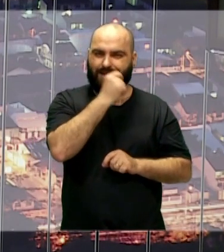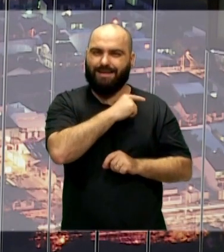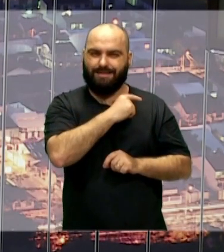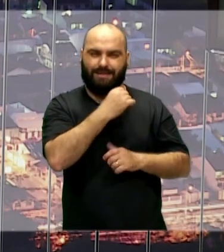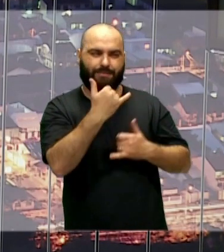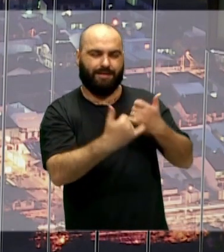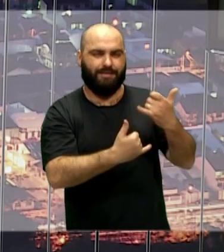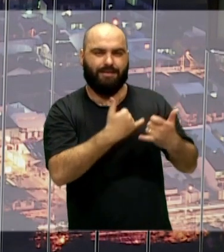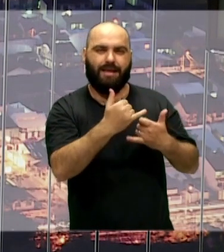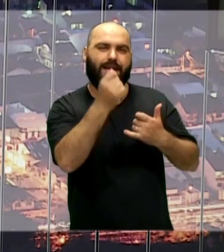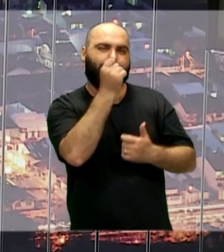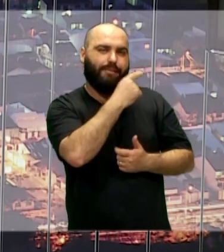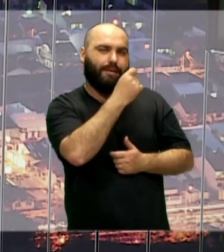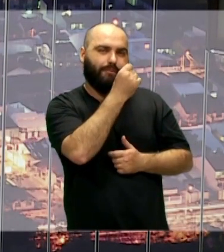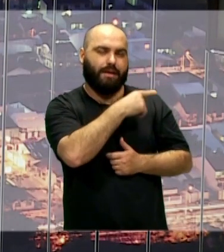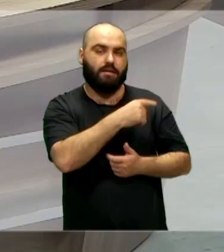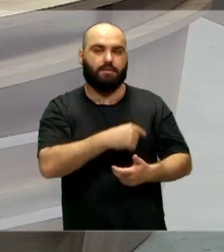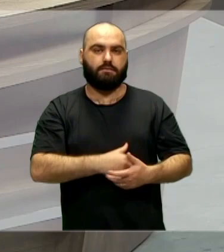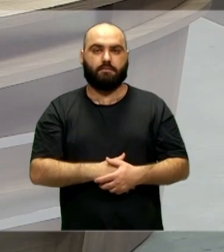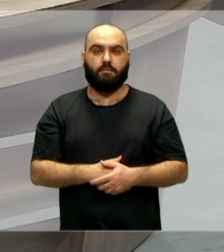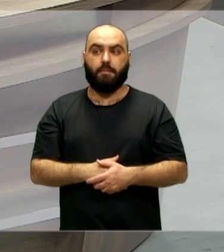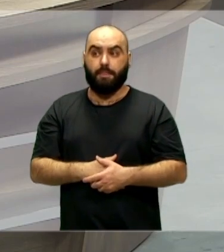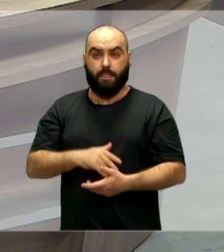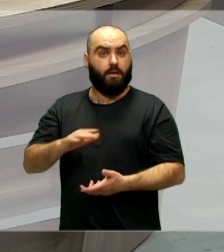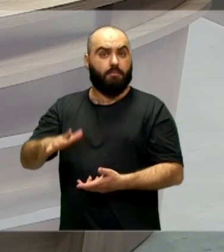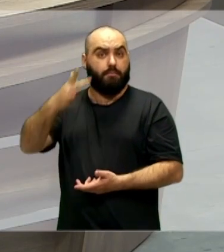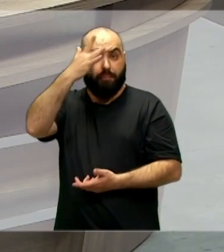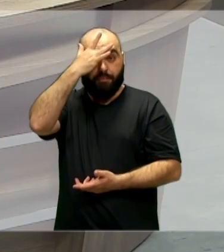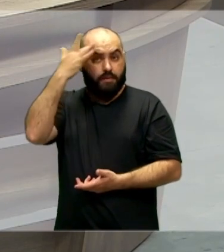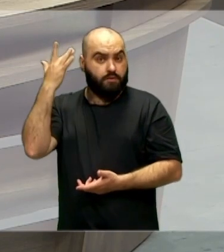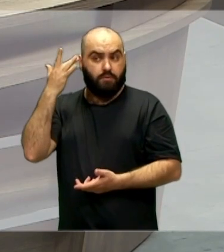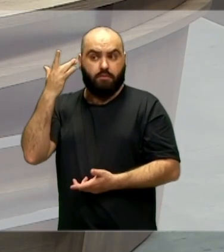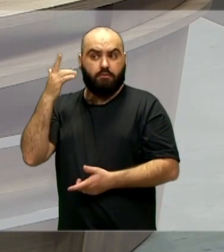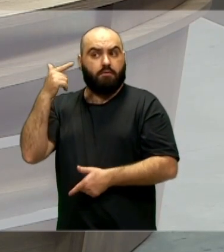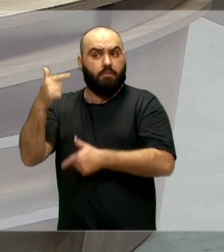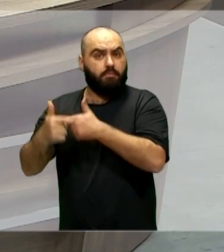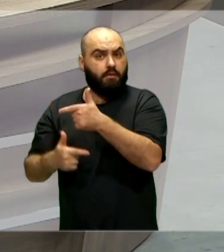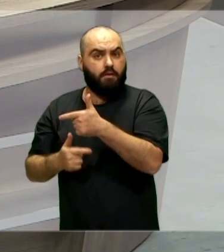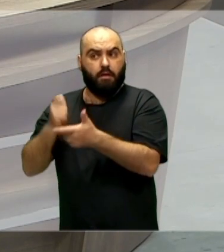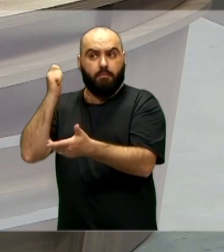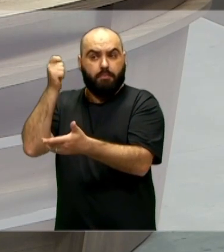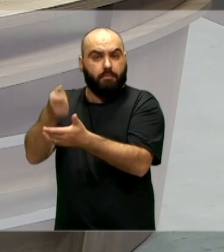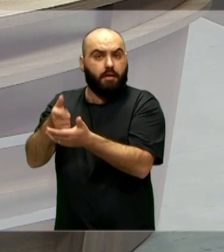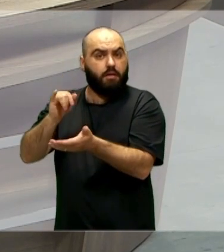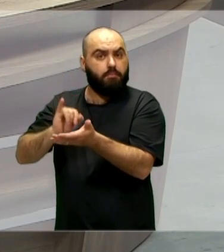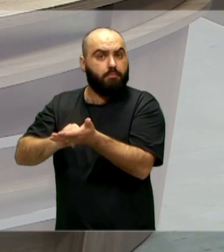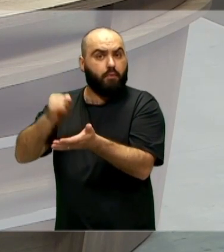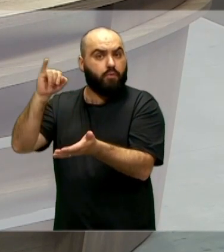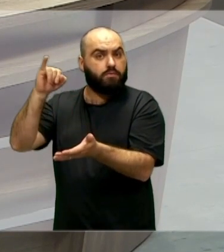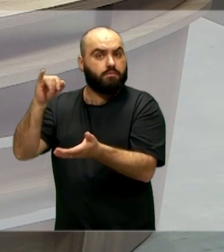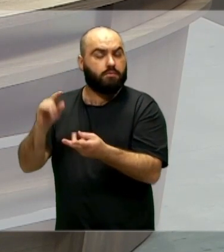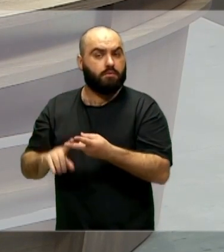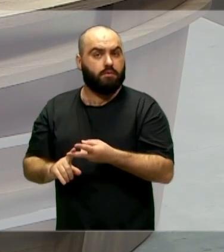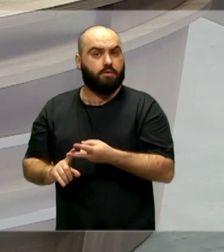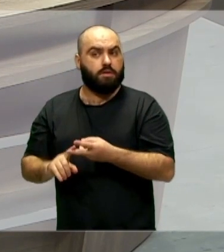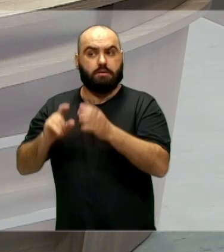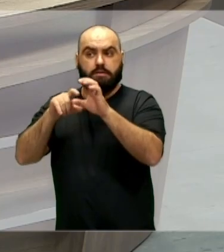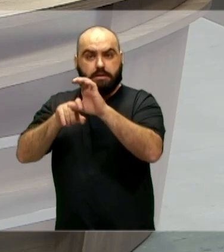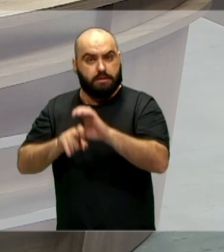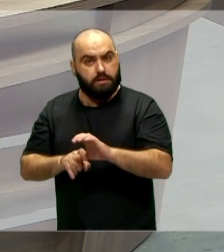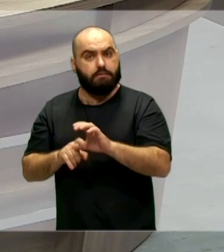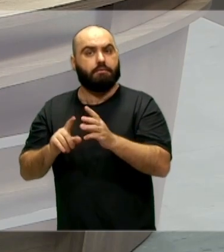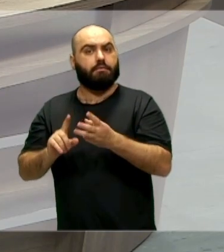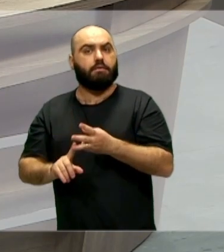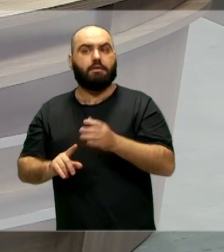as pessoas trabalham, as pessoas têm dívidas, elas pagam impostos, elas têm as suas tristezas, as